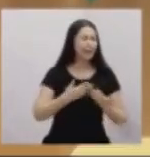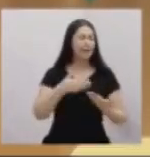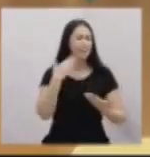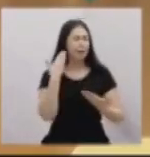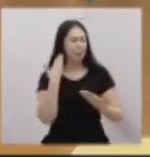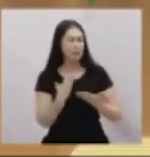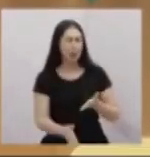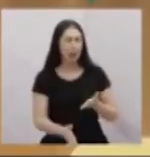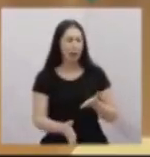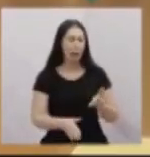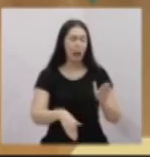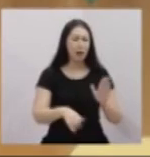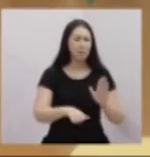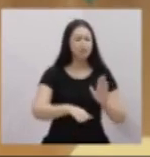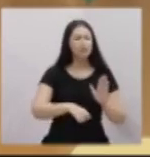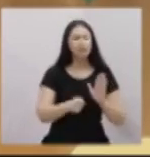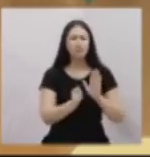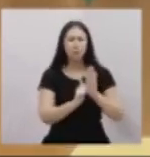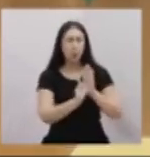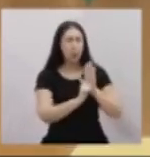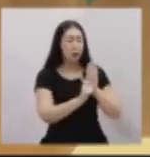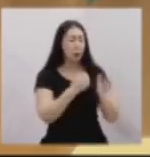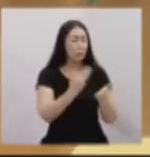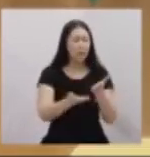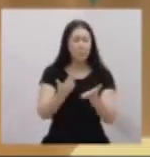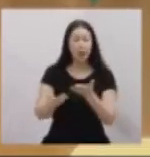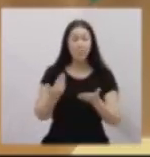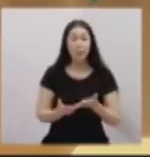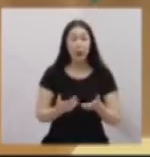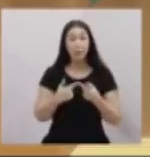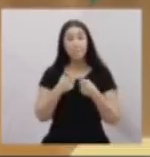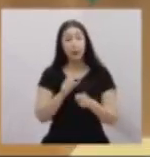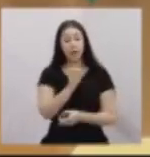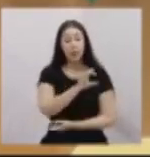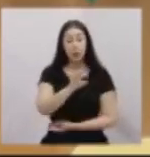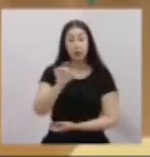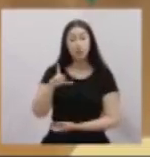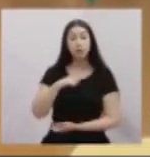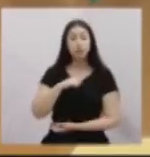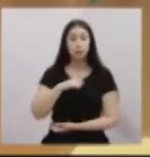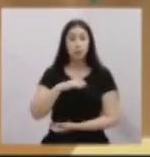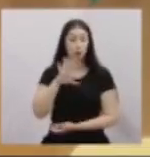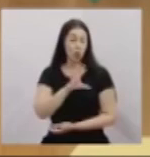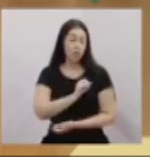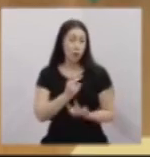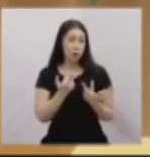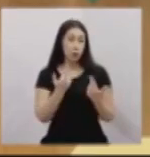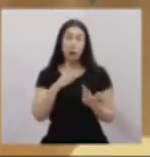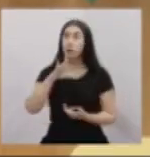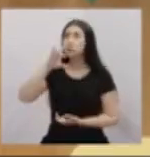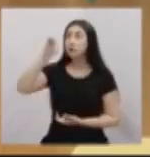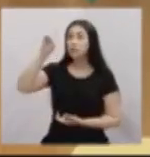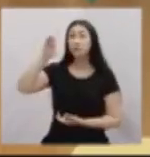e perderam tudo. E vocês, líderes religiosos, têm aquele amor de Deus que veio ao mundo, que